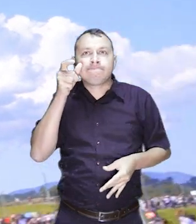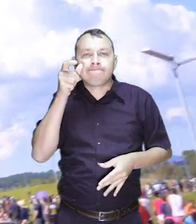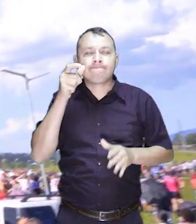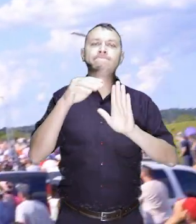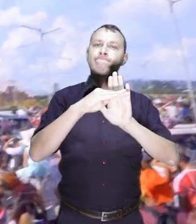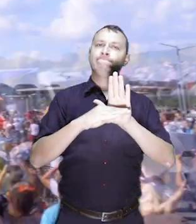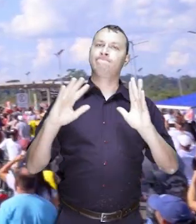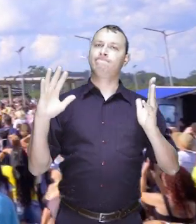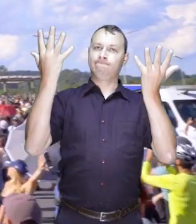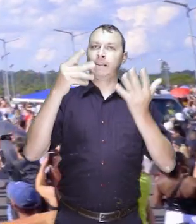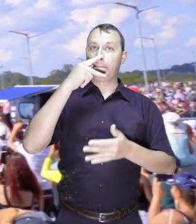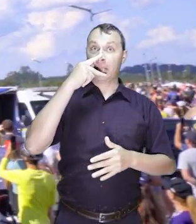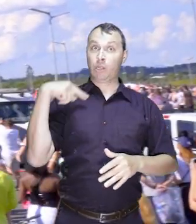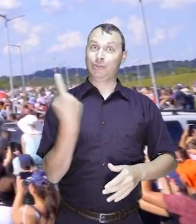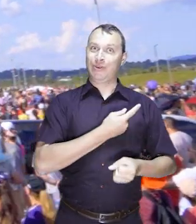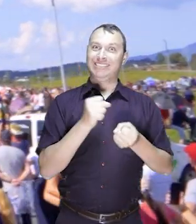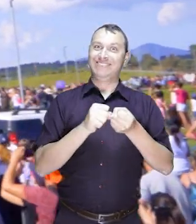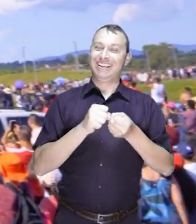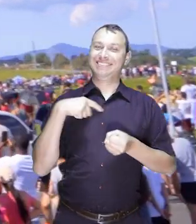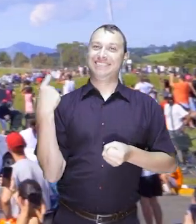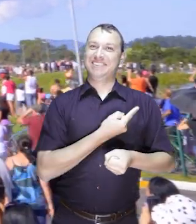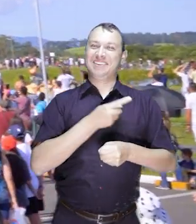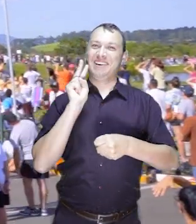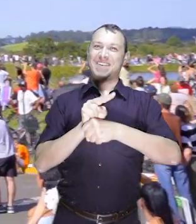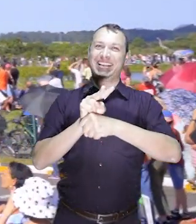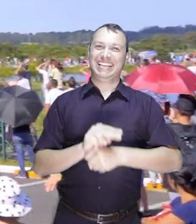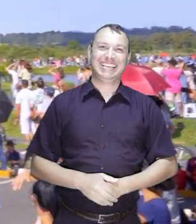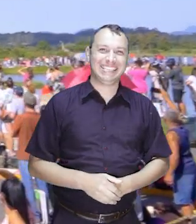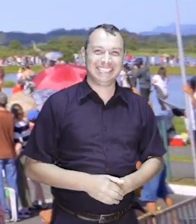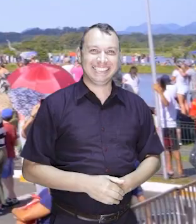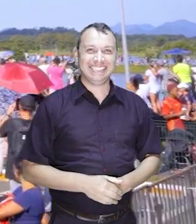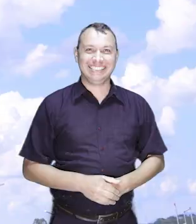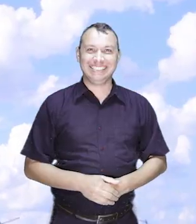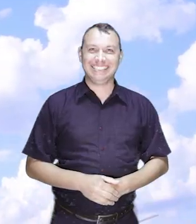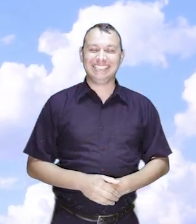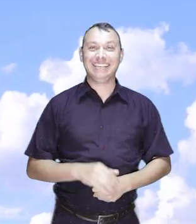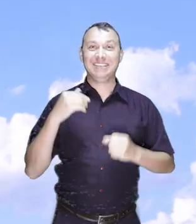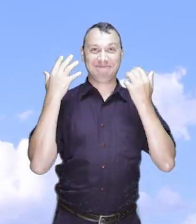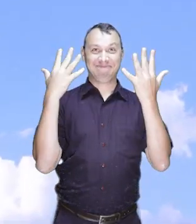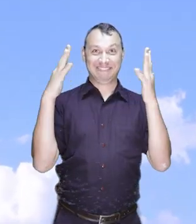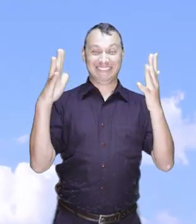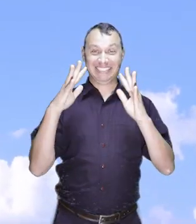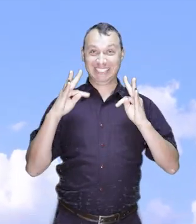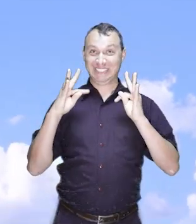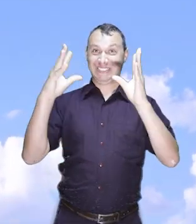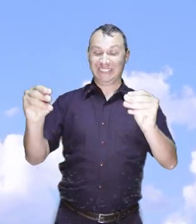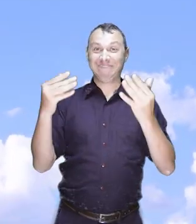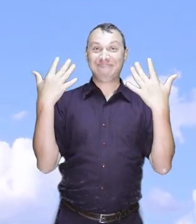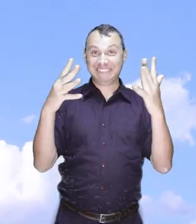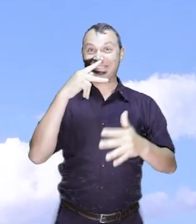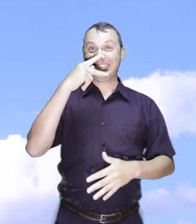próximos eventos. Pinhais, a gente faz, a gente cuida. Parabéns a todos, parabéns, Pinhais.